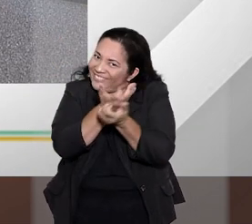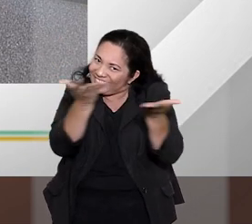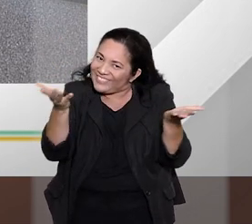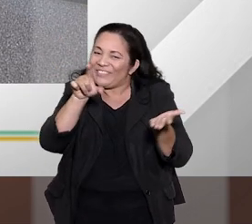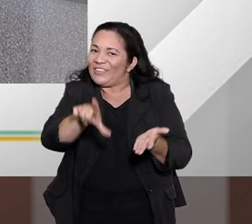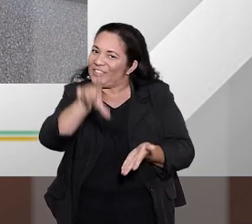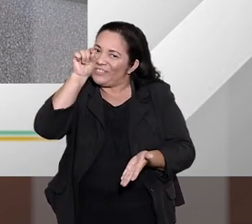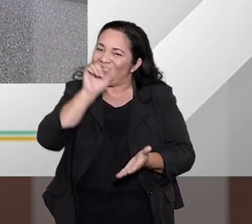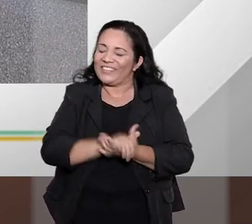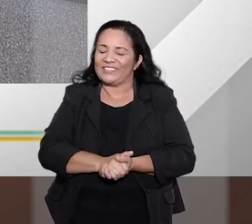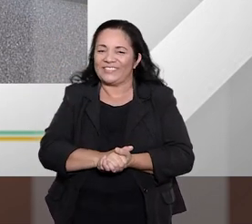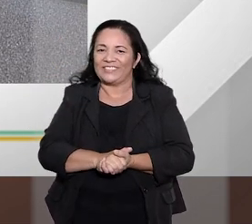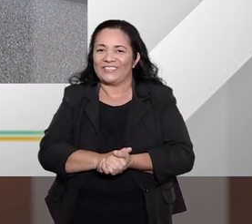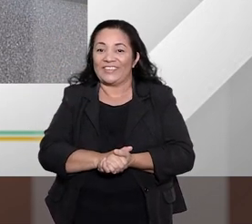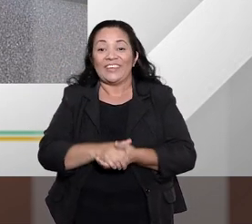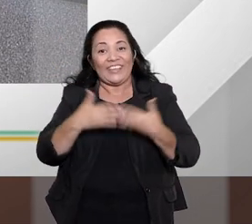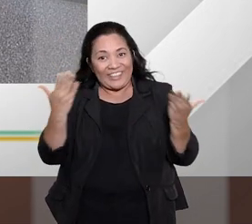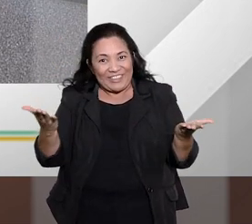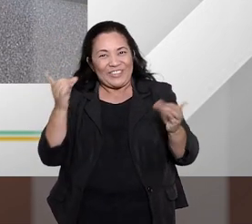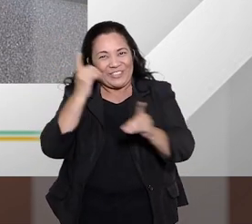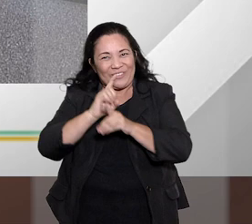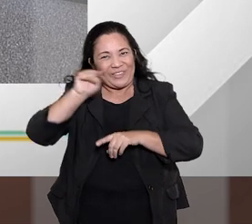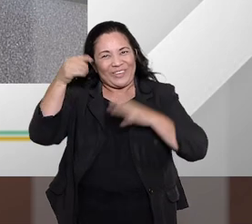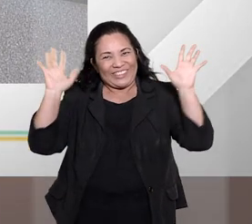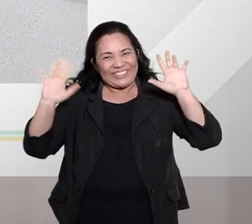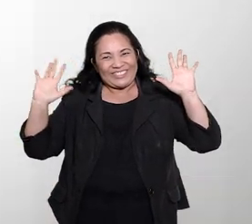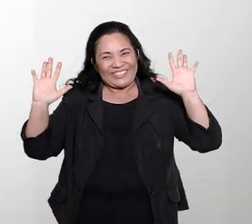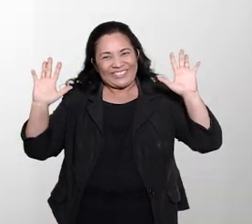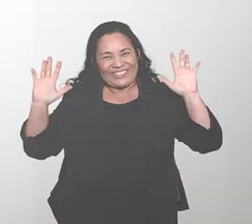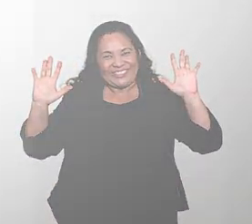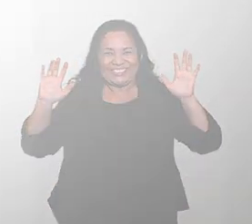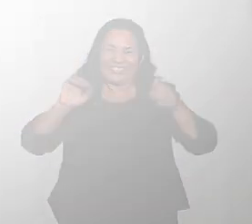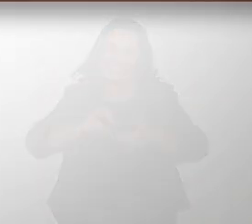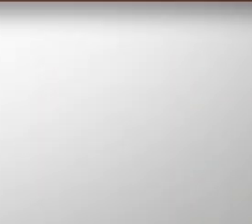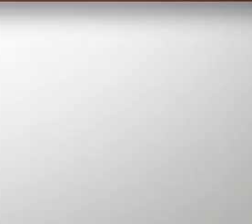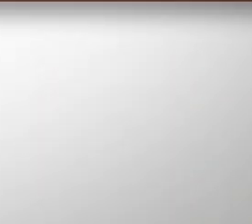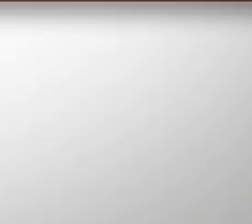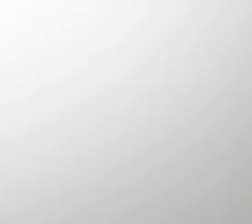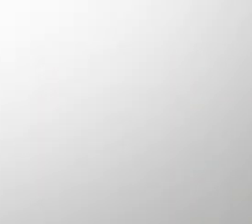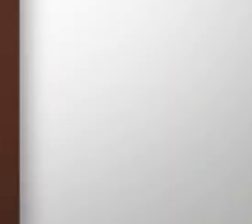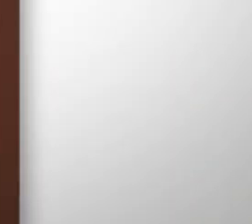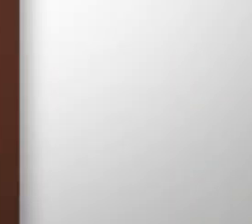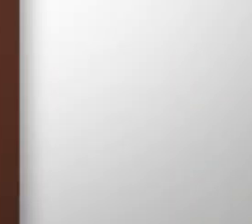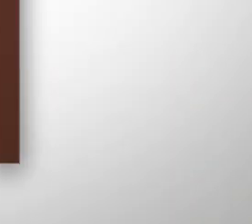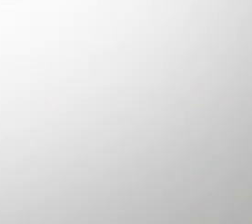preferência é isso pessoal a gente se encontra a gente